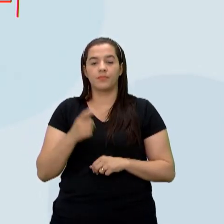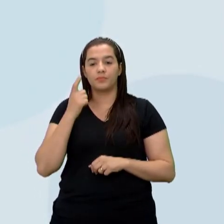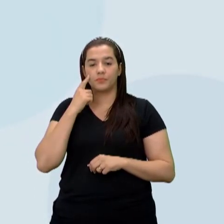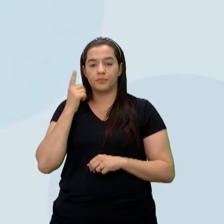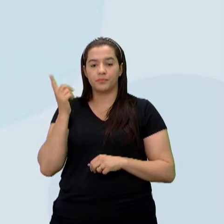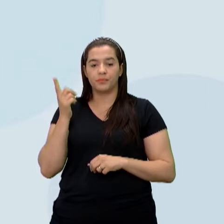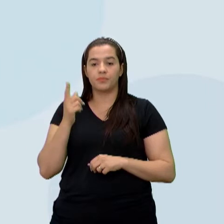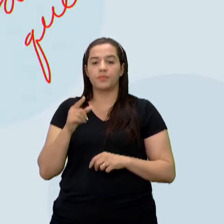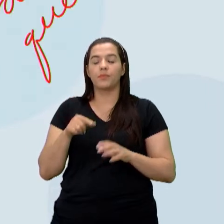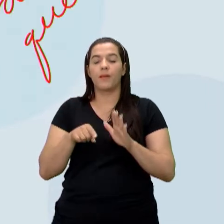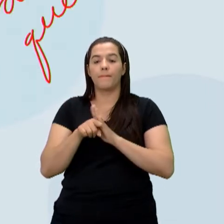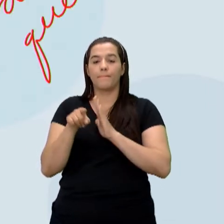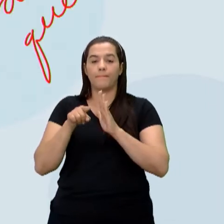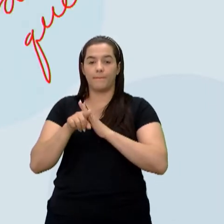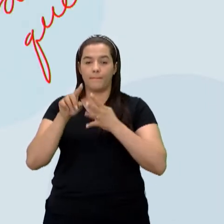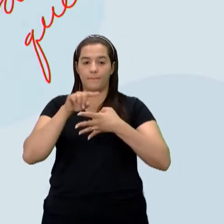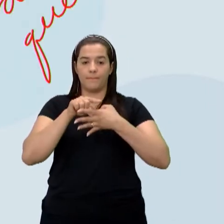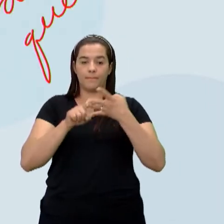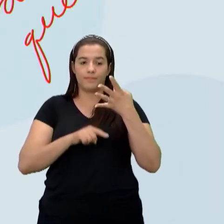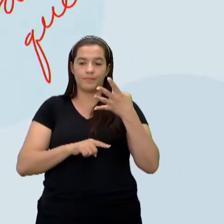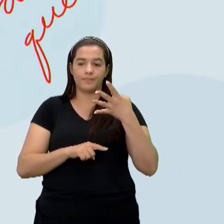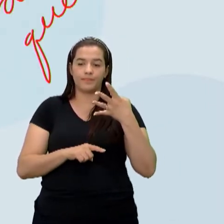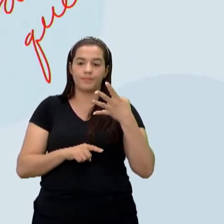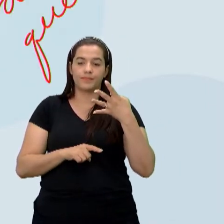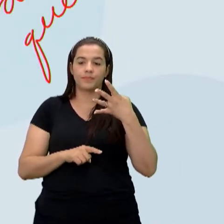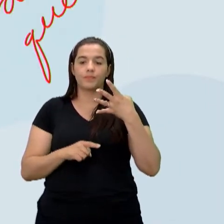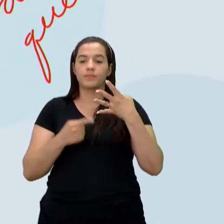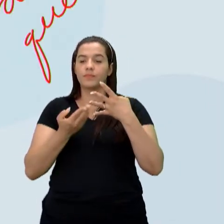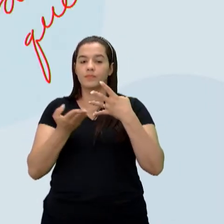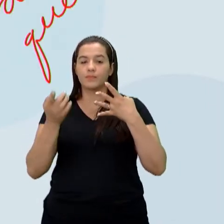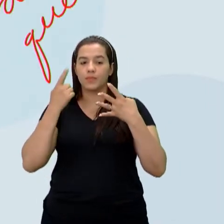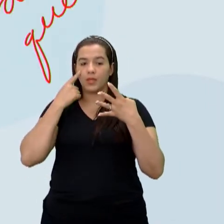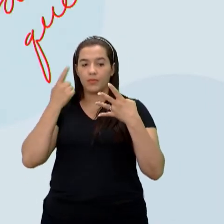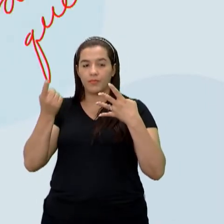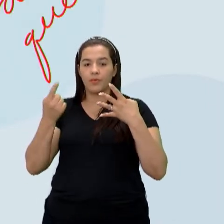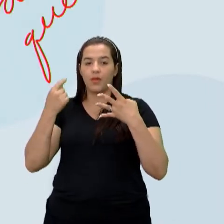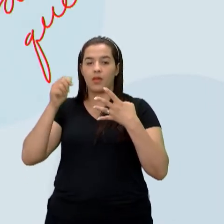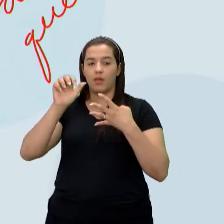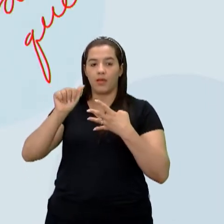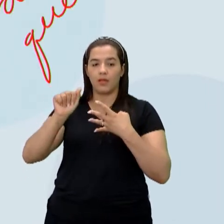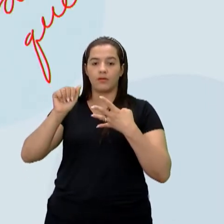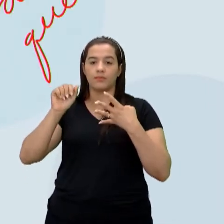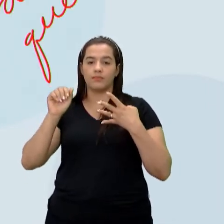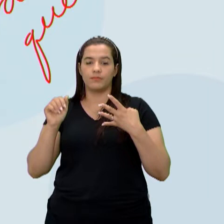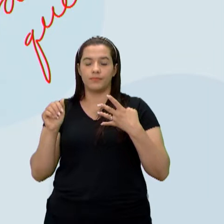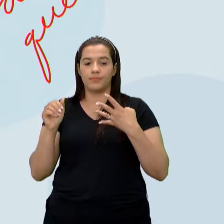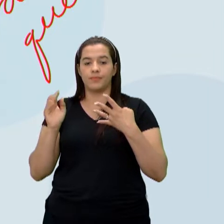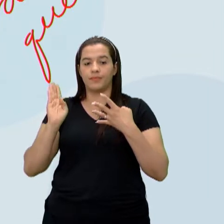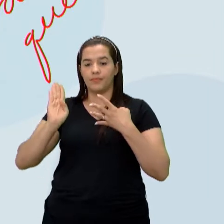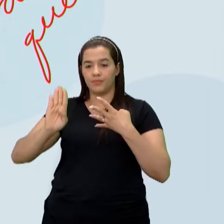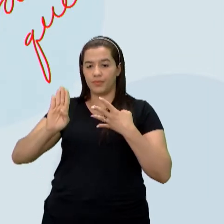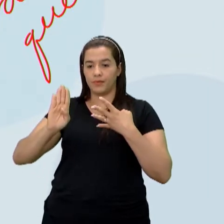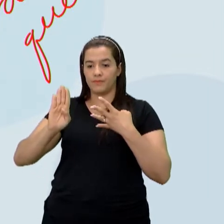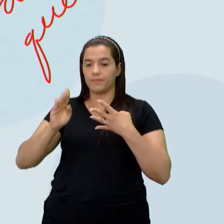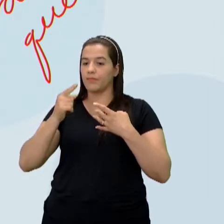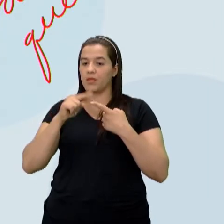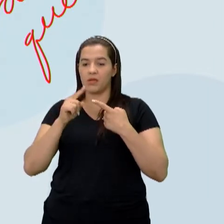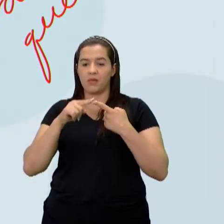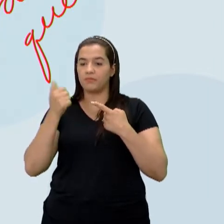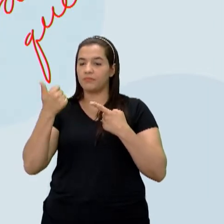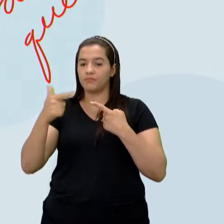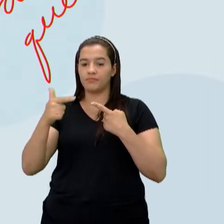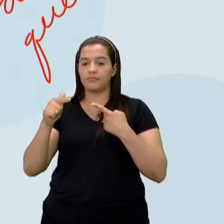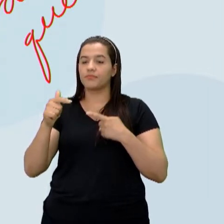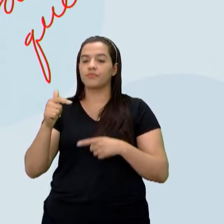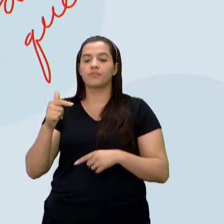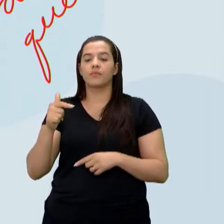às alternativas, examinar os menores animais conhecidos. Não, ele vai